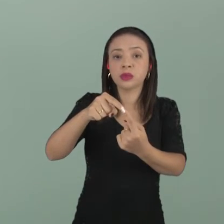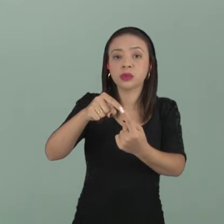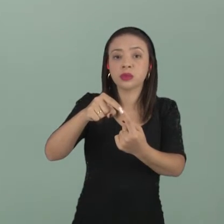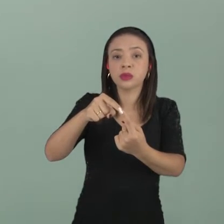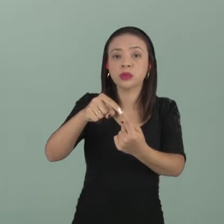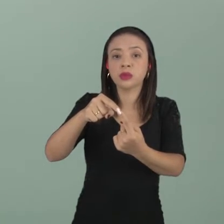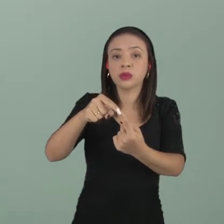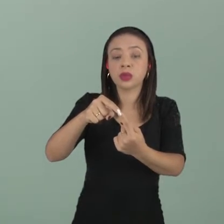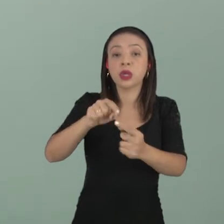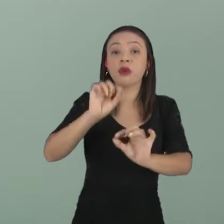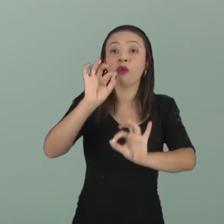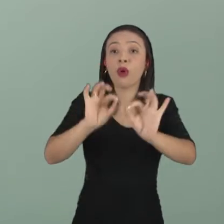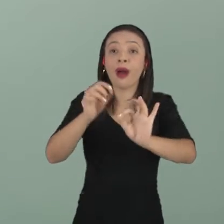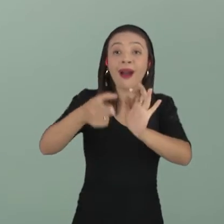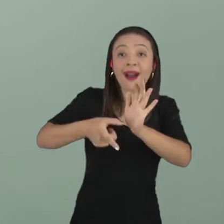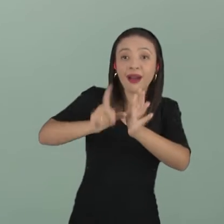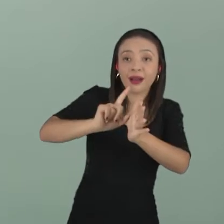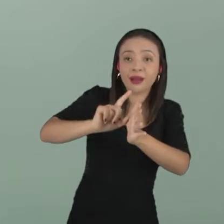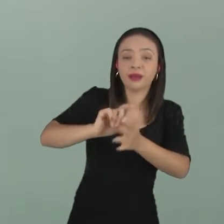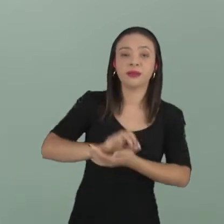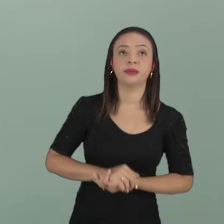feito anteriormente.